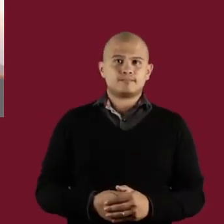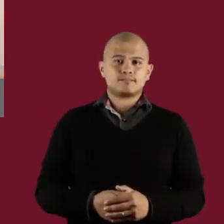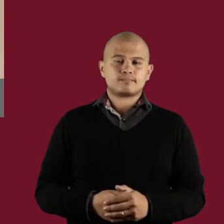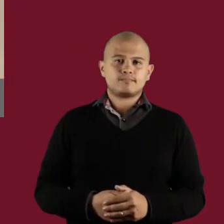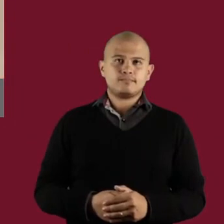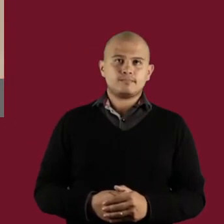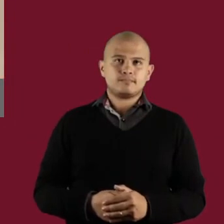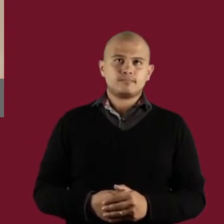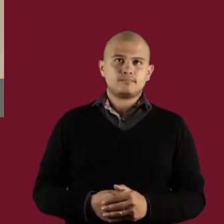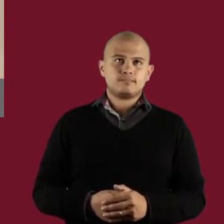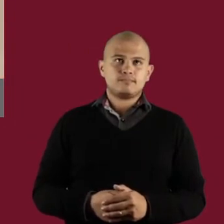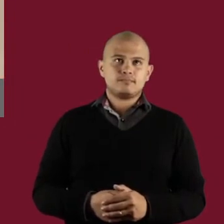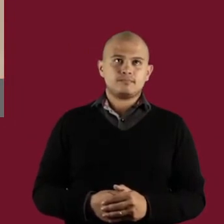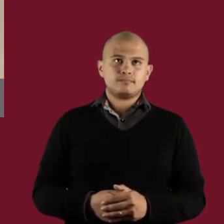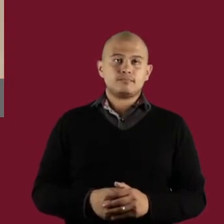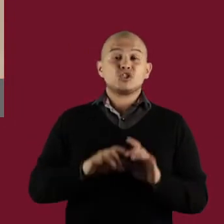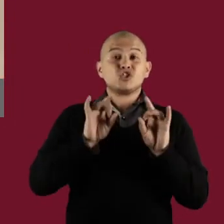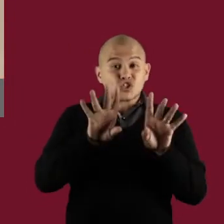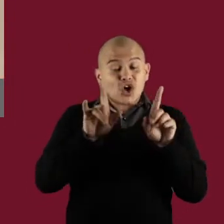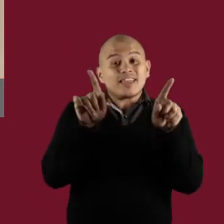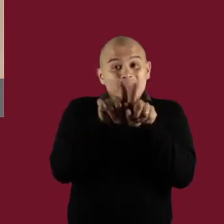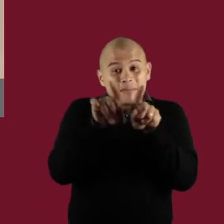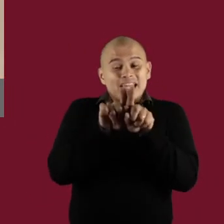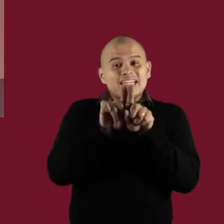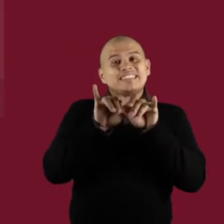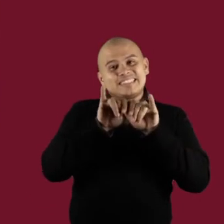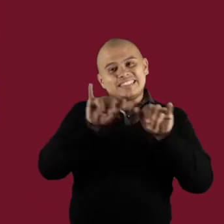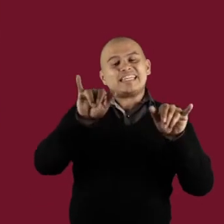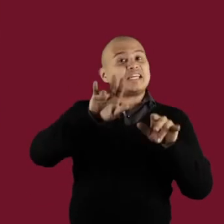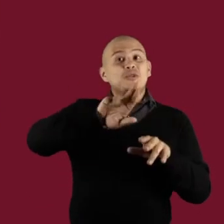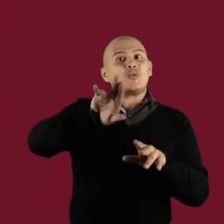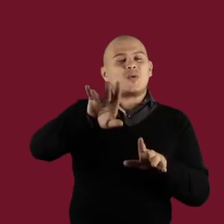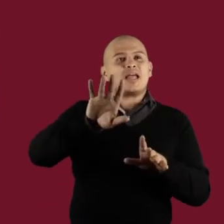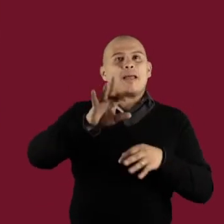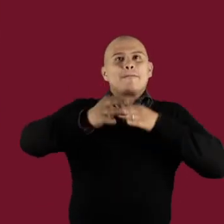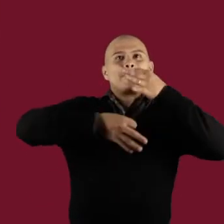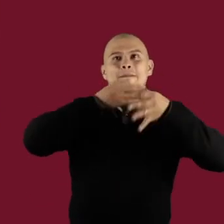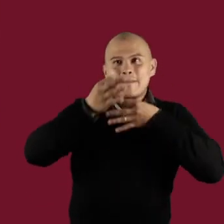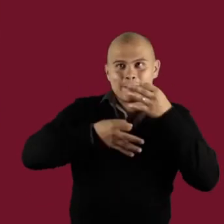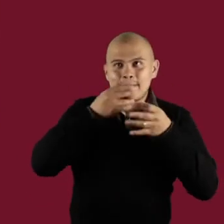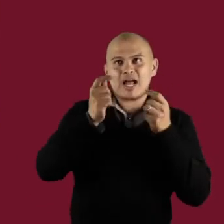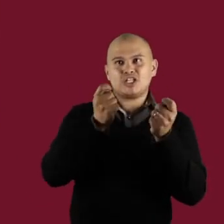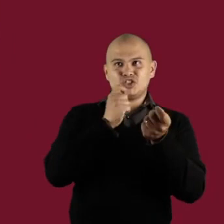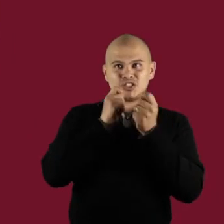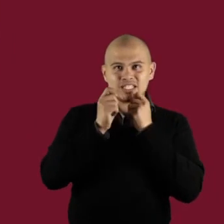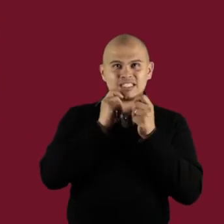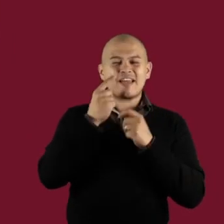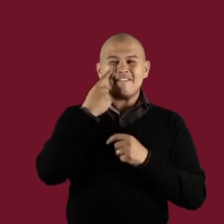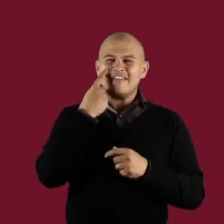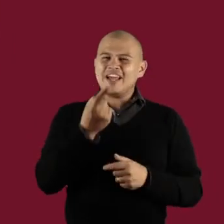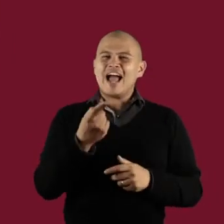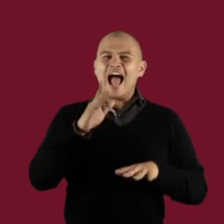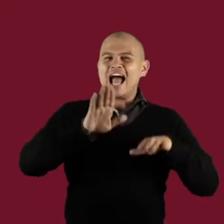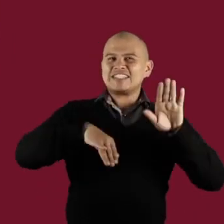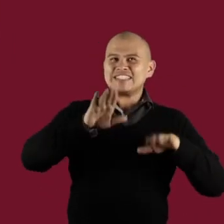Obrigado, Mônica. Eu queria dizer, um jornalismo de opinião, opinativo. Está vendo? A gente aqui é fora dos nossos países, de vez em quando